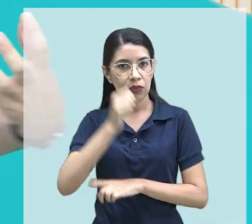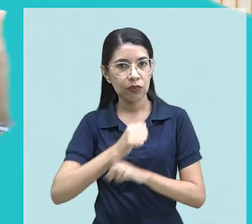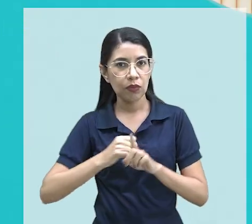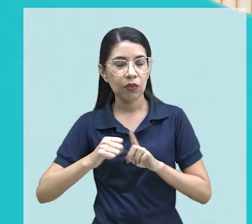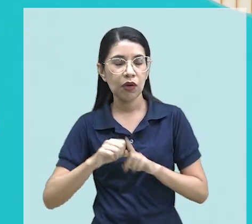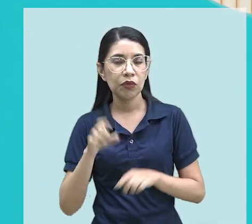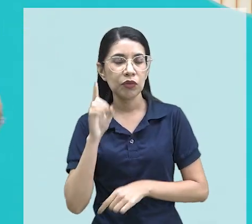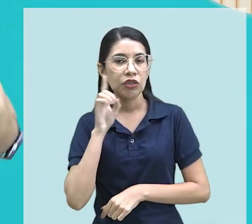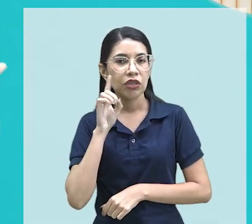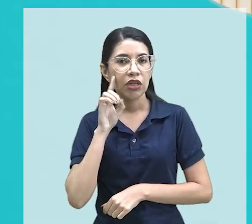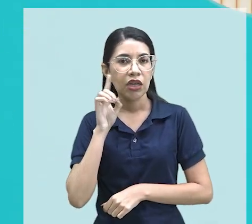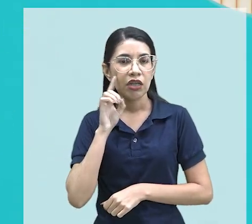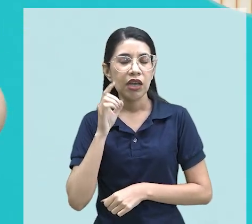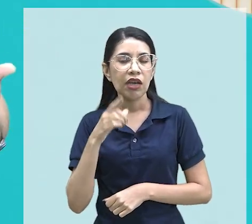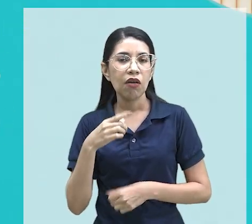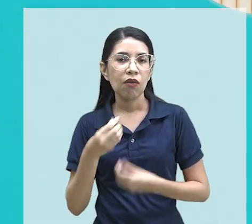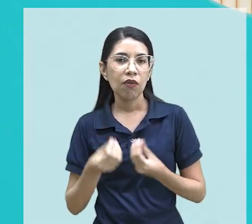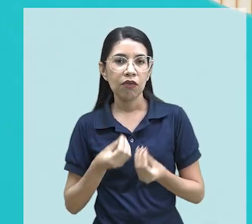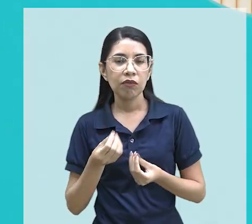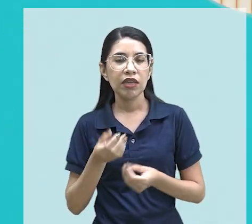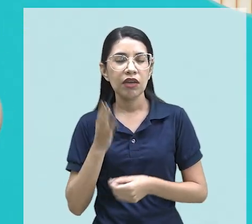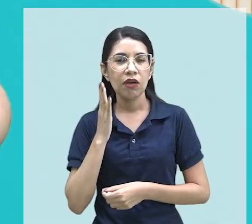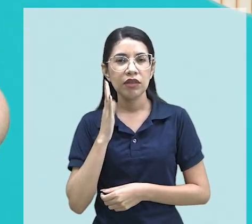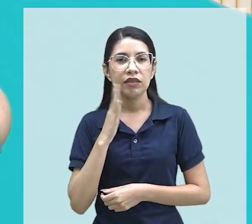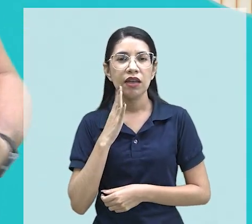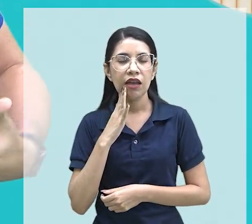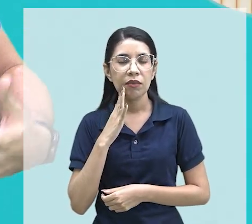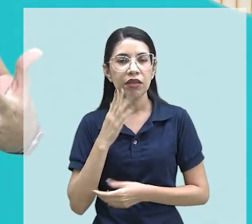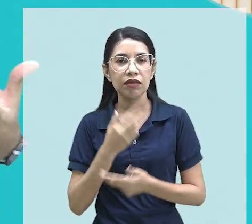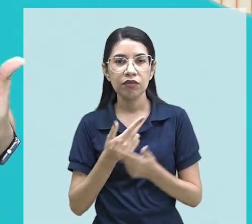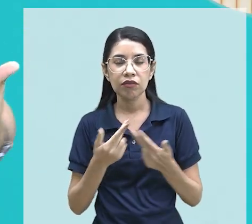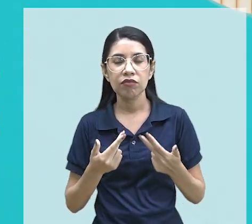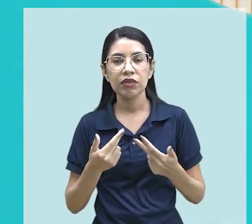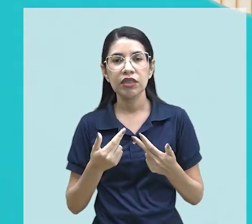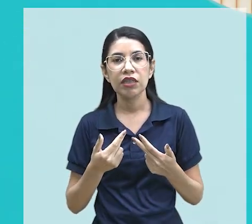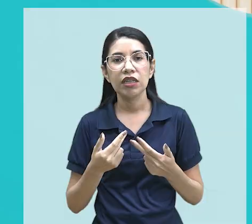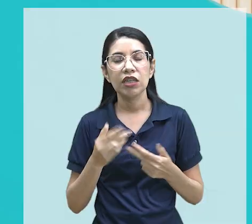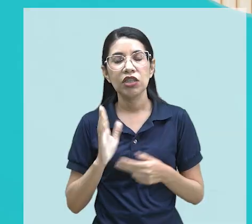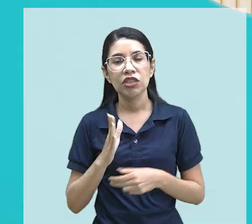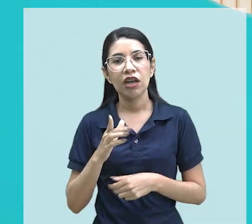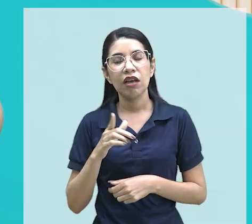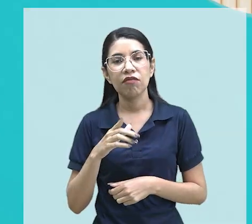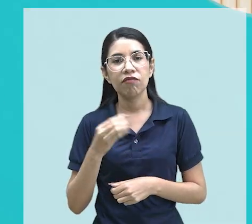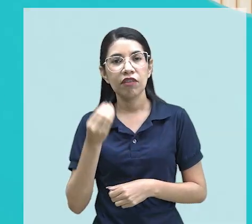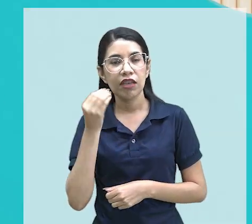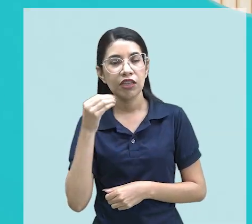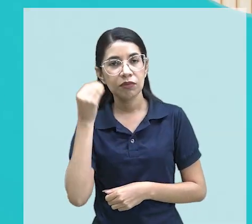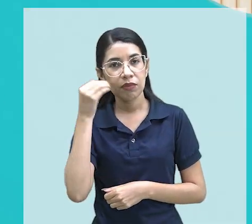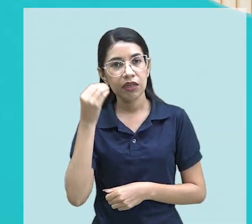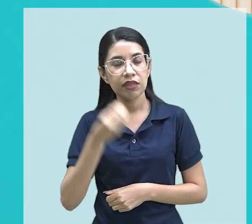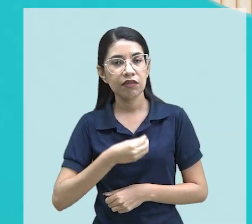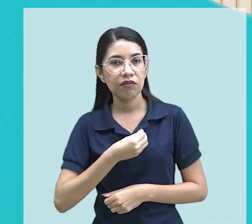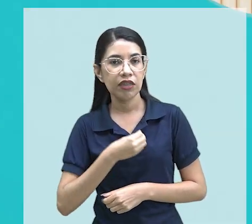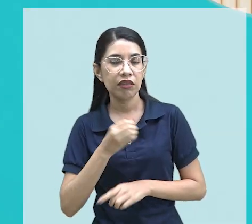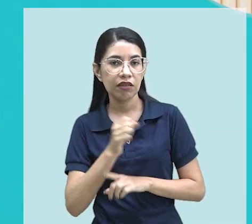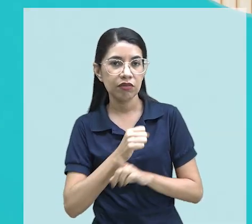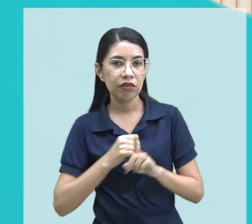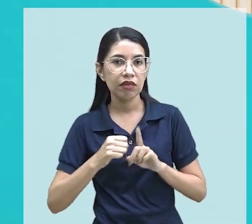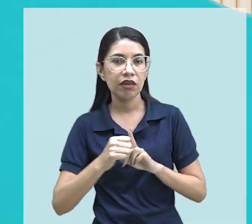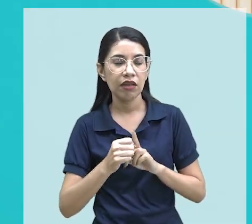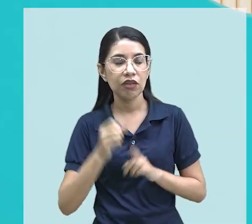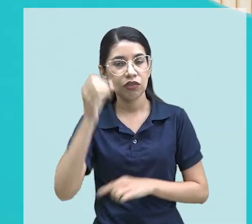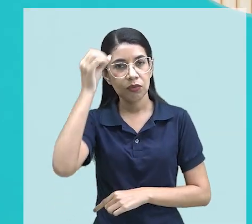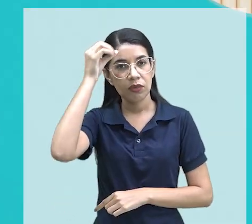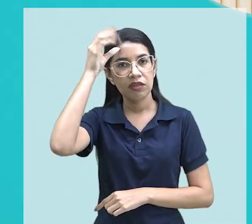seu cotidiano, do que você tem culturalmente, o que você tem ali dentro da sociedade que você vive, o que você tem de